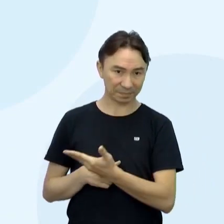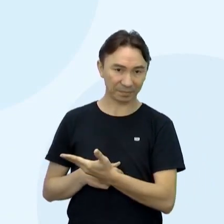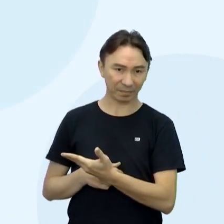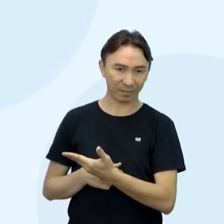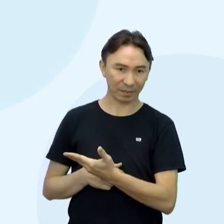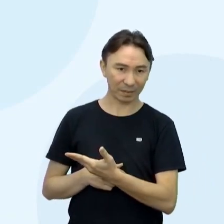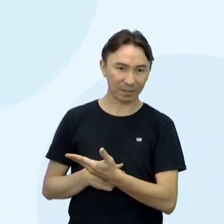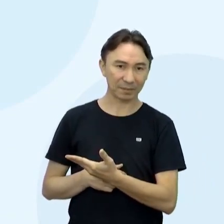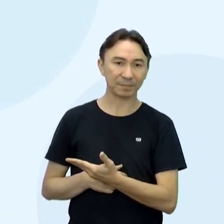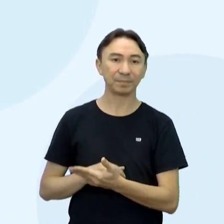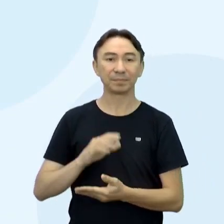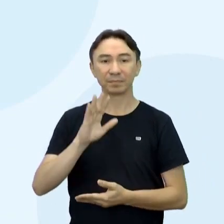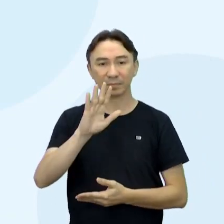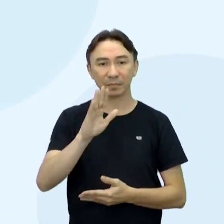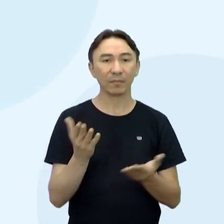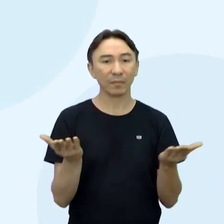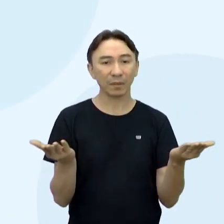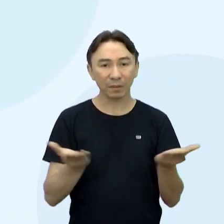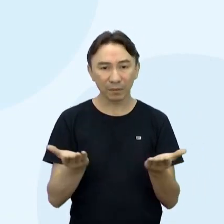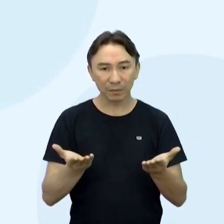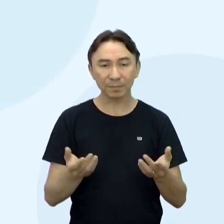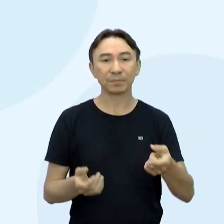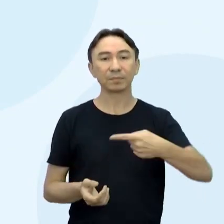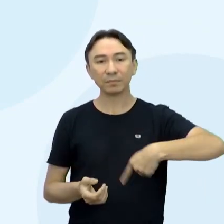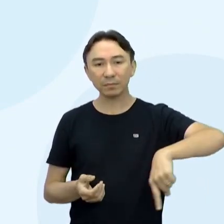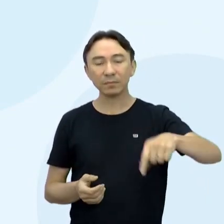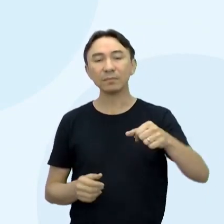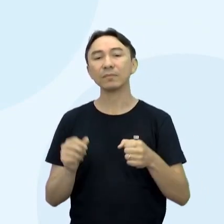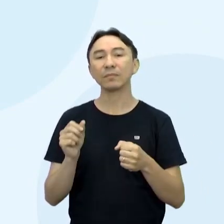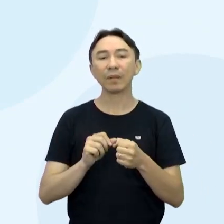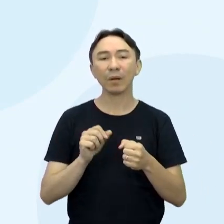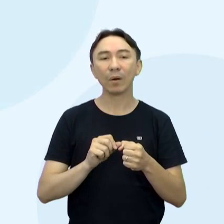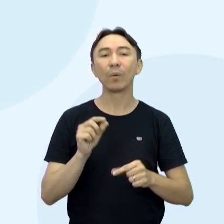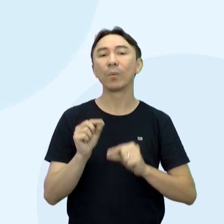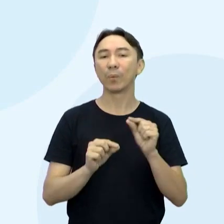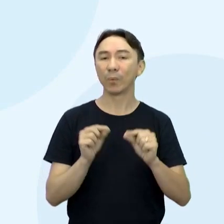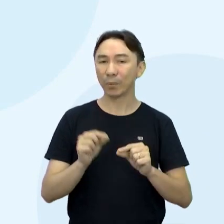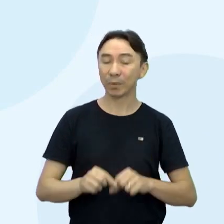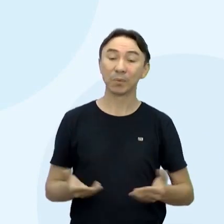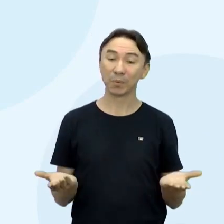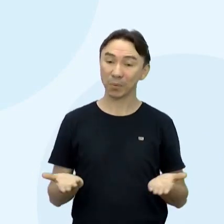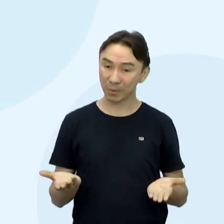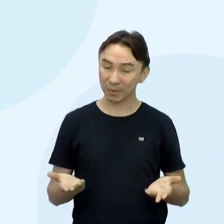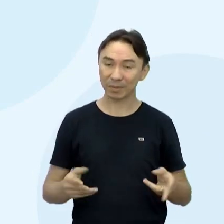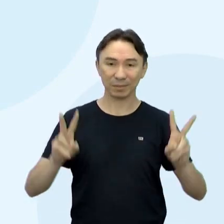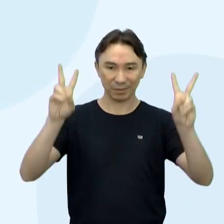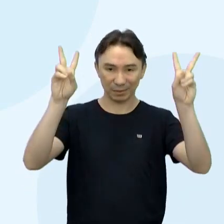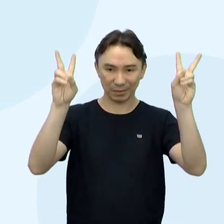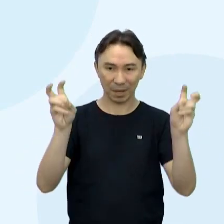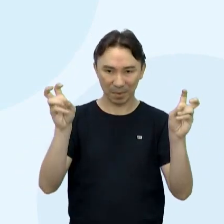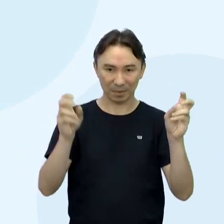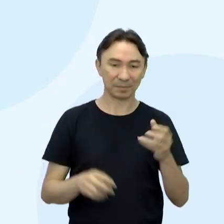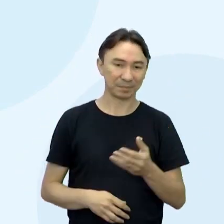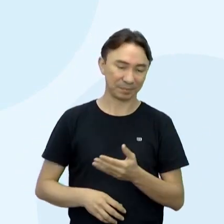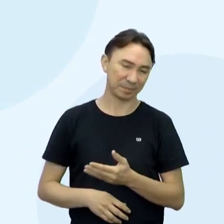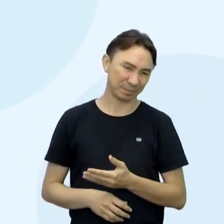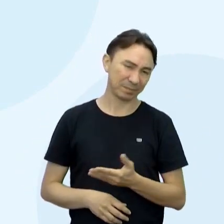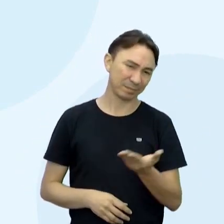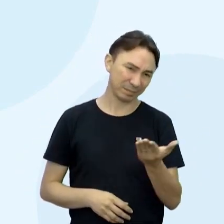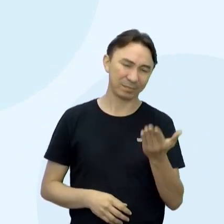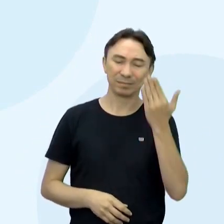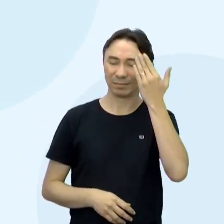agora nós vamos falar sobre a temática do dia. Então, como vocês sabem,